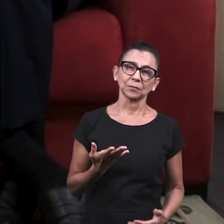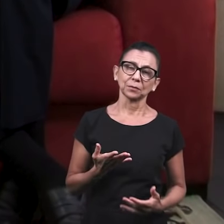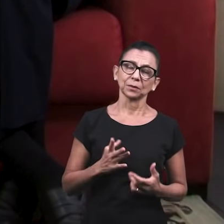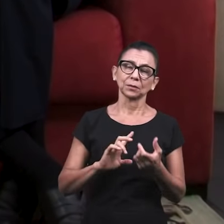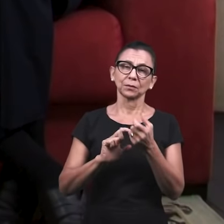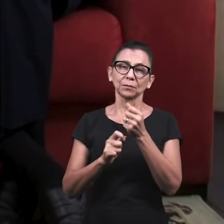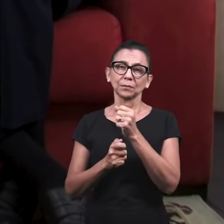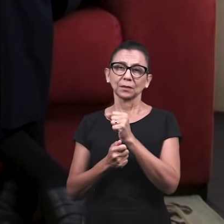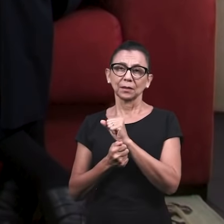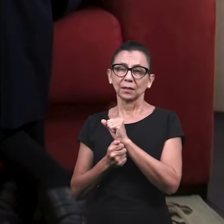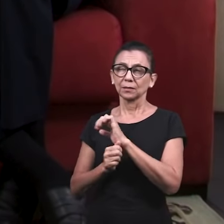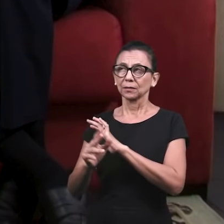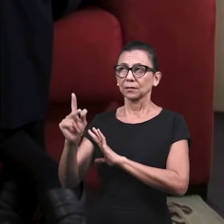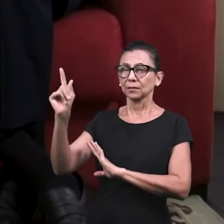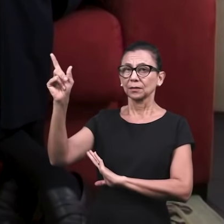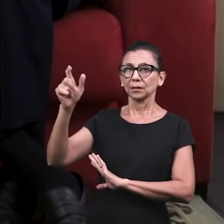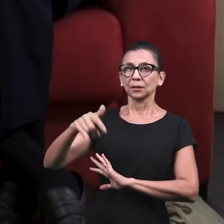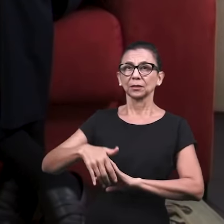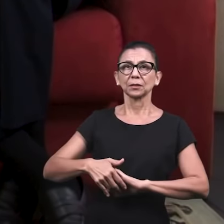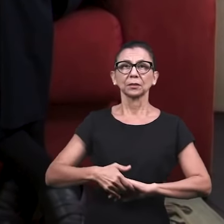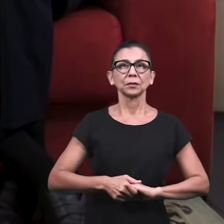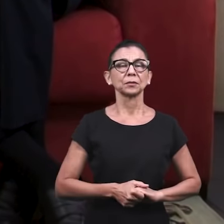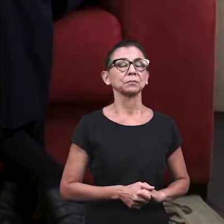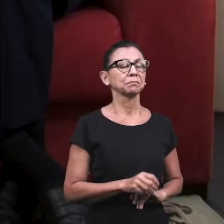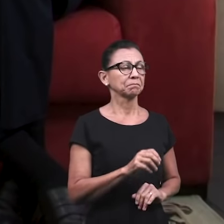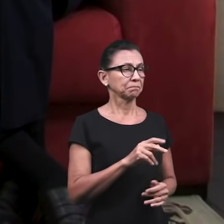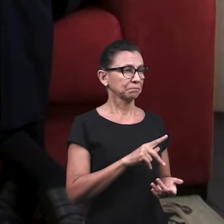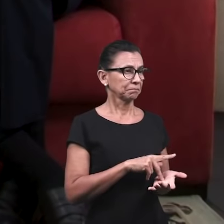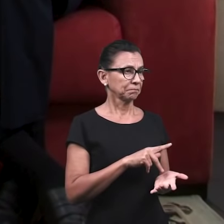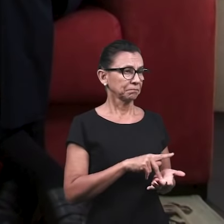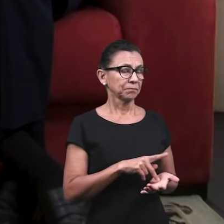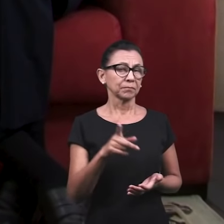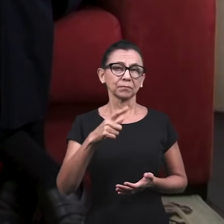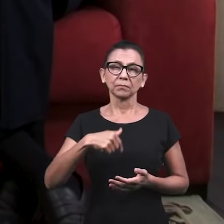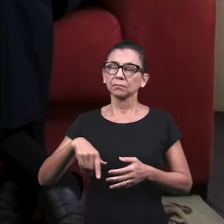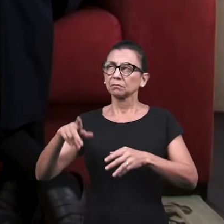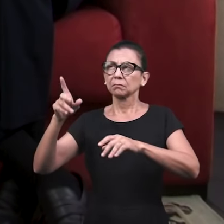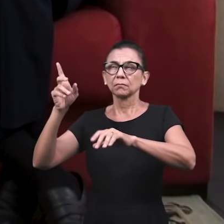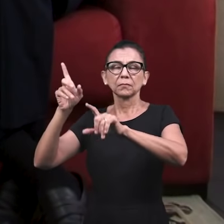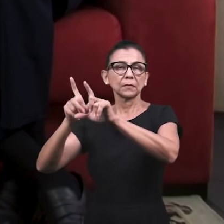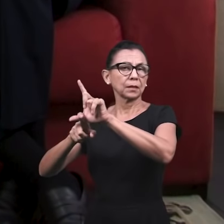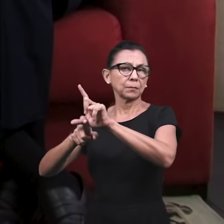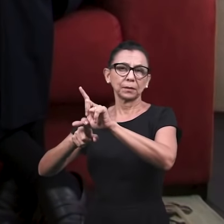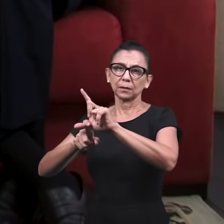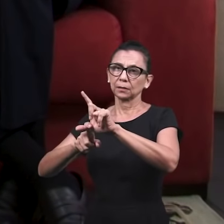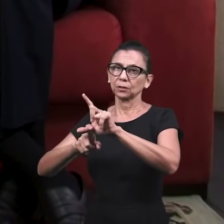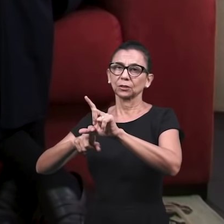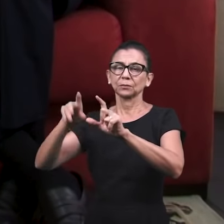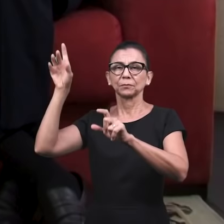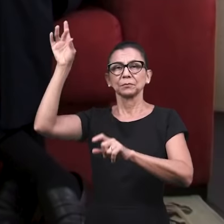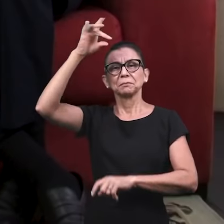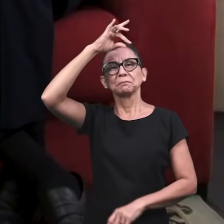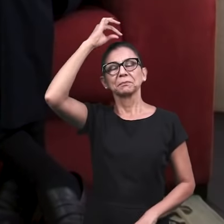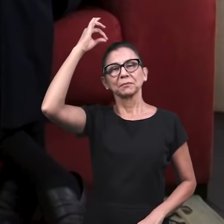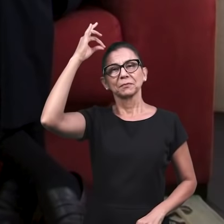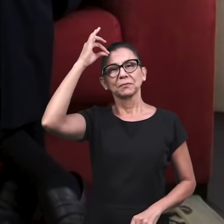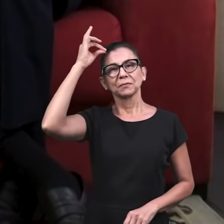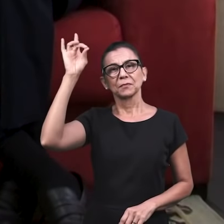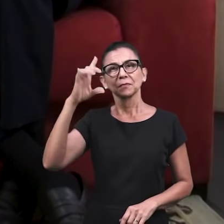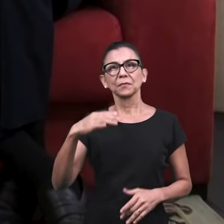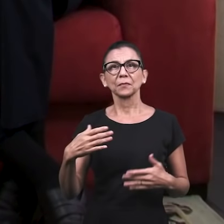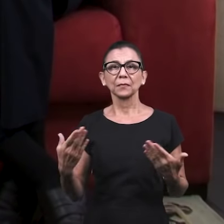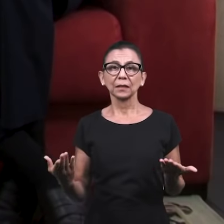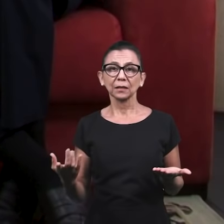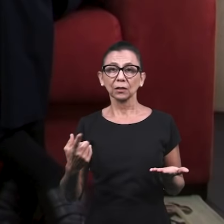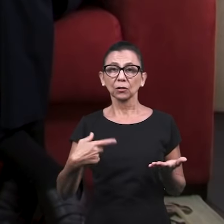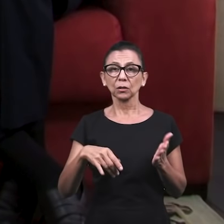assim, dos mistérios da eternidade. É isso mesmo, ou seja, somos totalmente dependentes do Espírito Santo. Por isso a identidade,